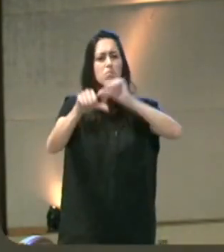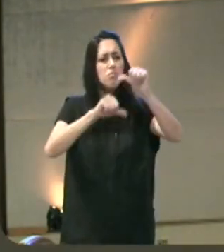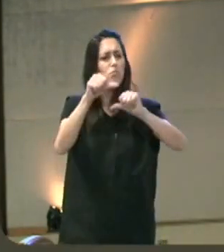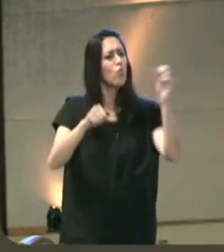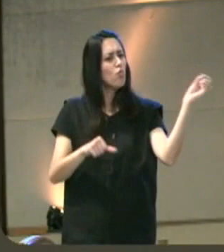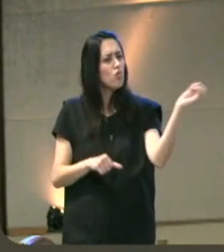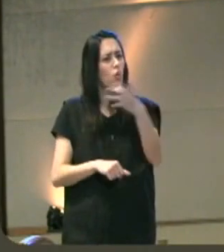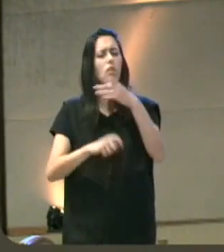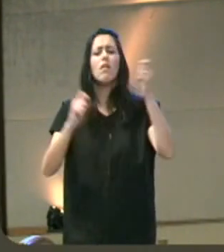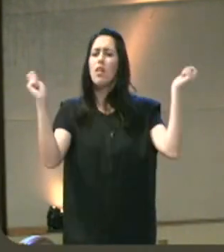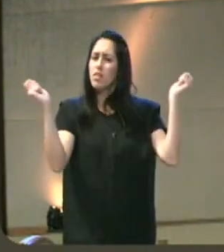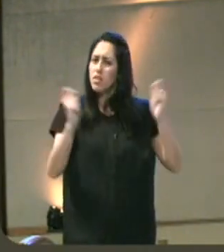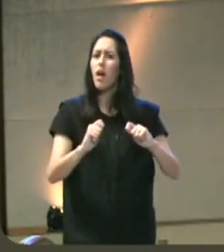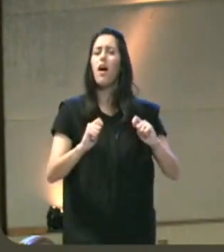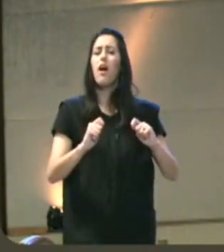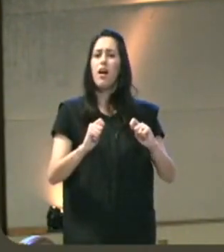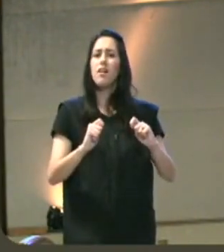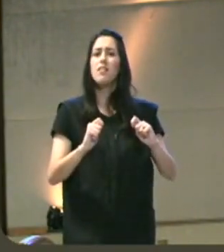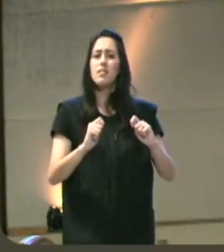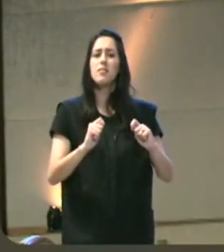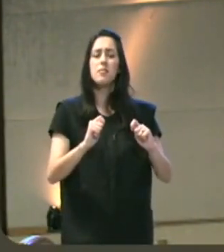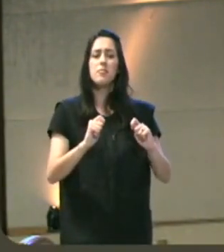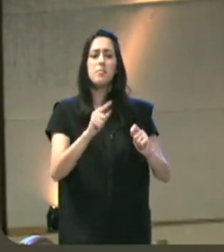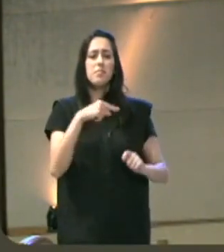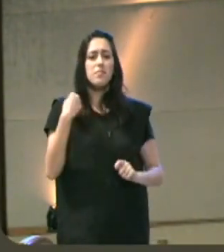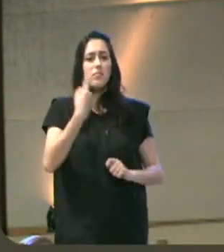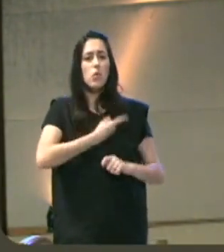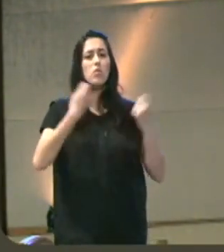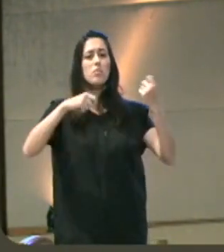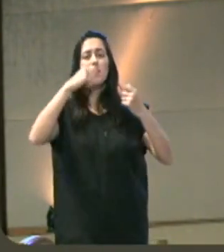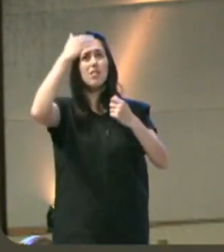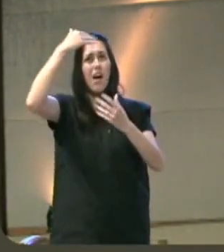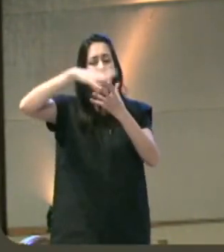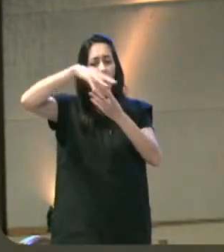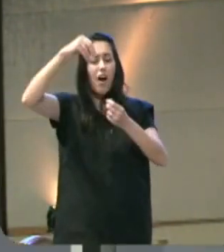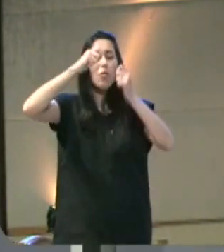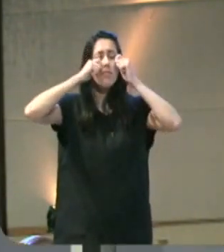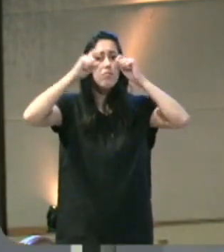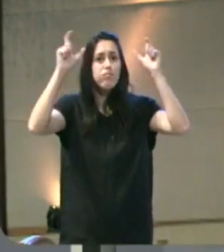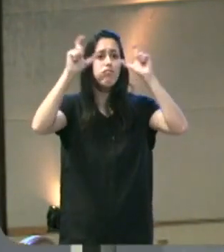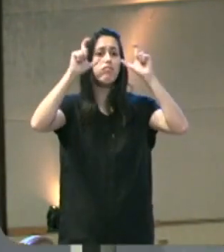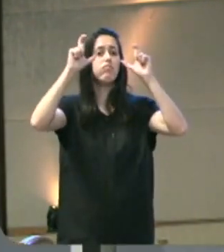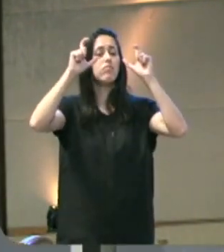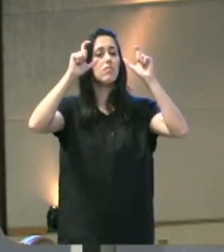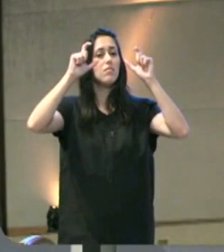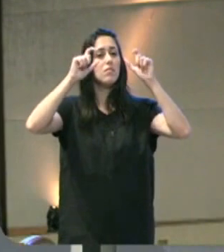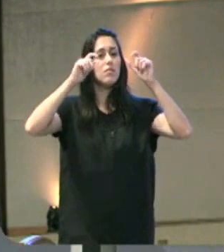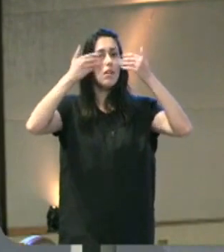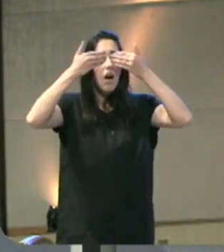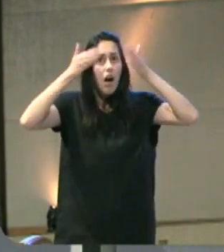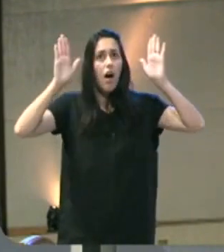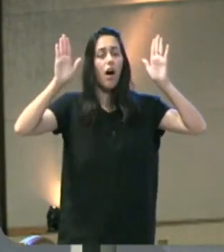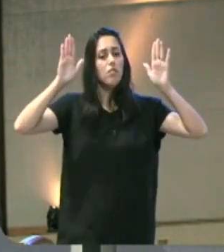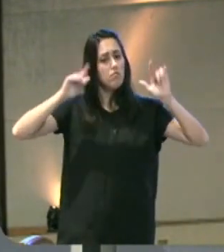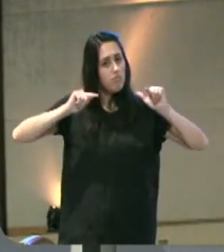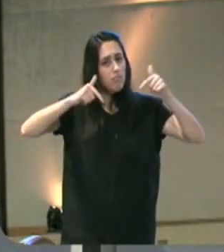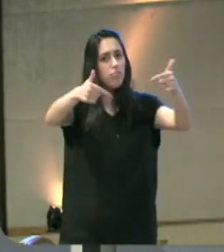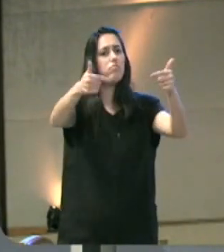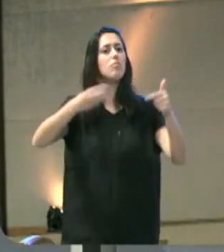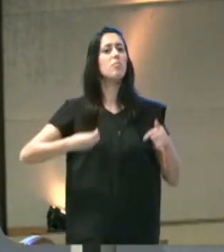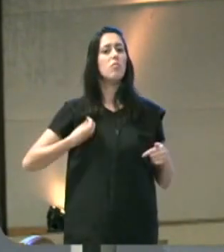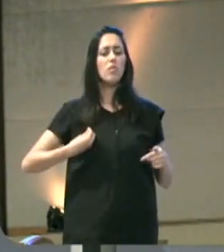gente não consegue dar um passo adiante, a gente não consegue enxergar o próximo capítulo, porque a gente fica parado